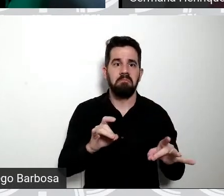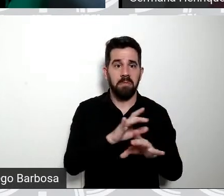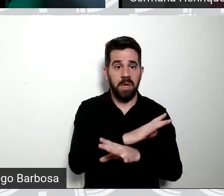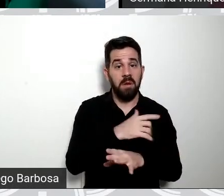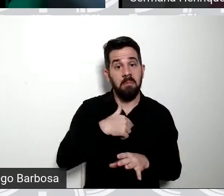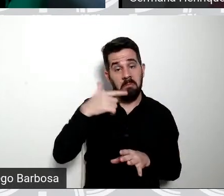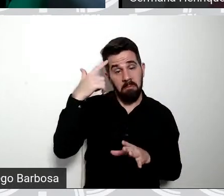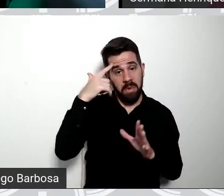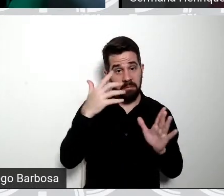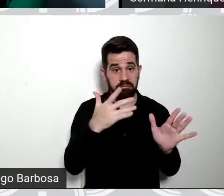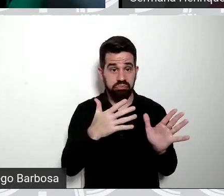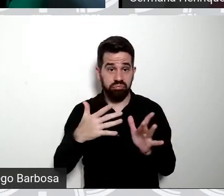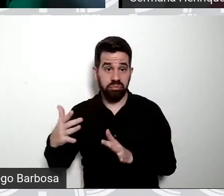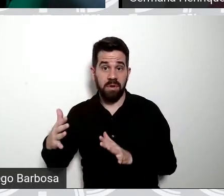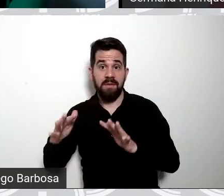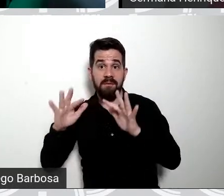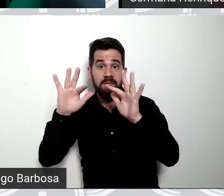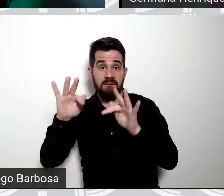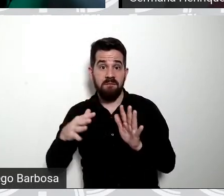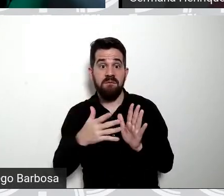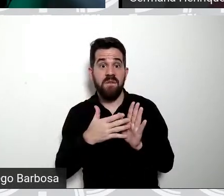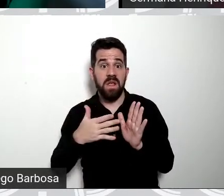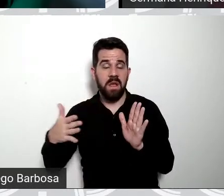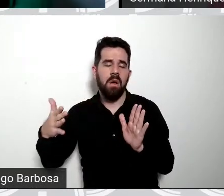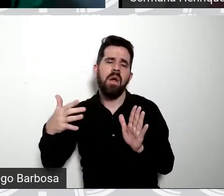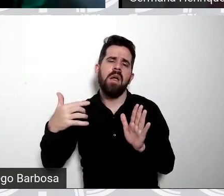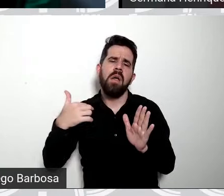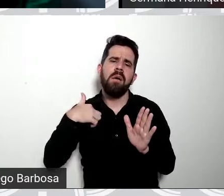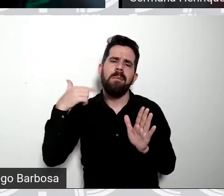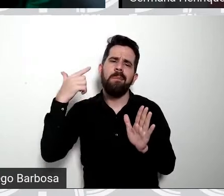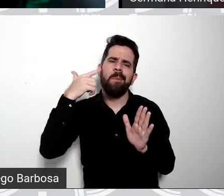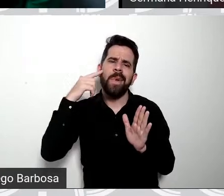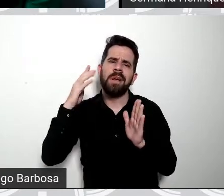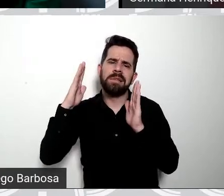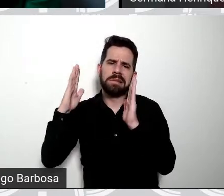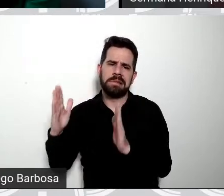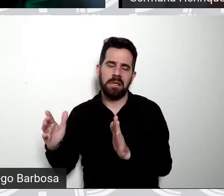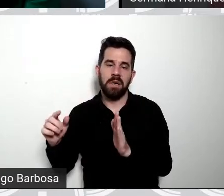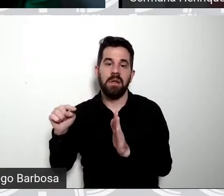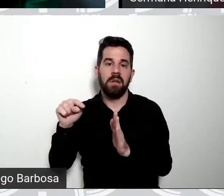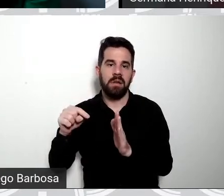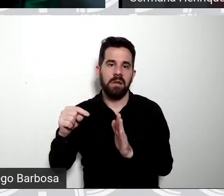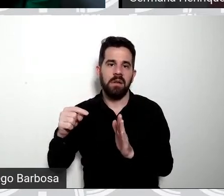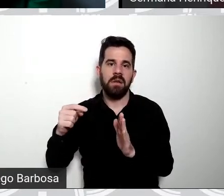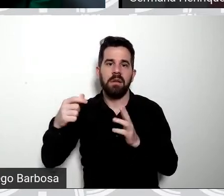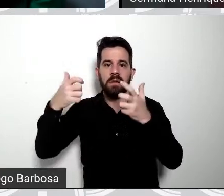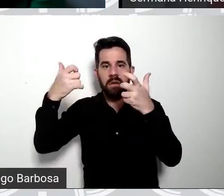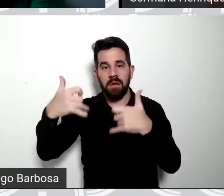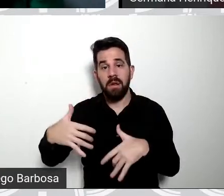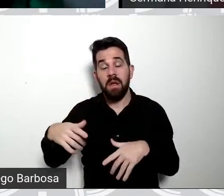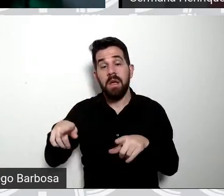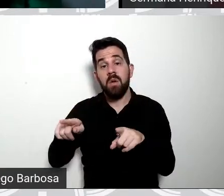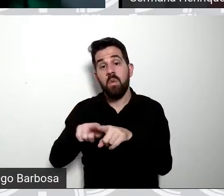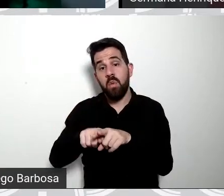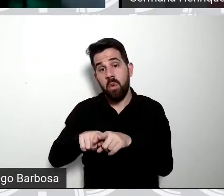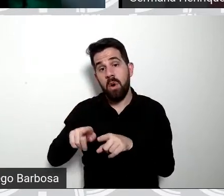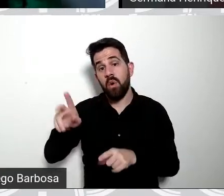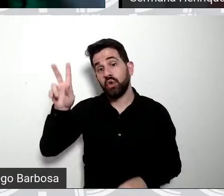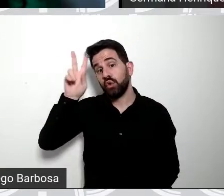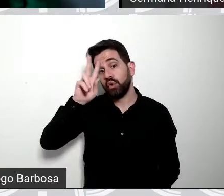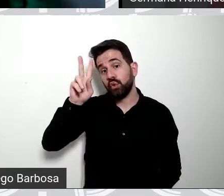finais, que eu chamei nesse texto de reforçando o traço do historiador como visada